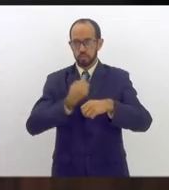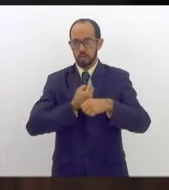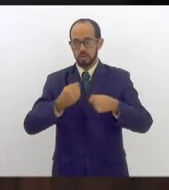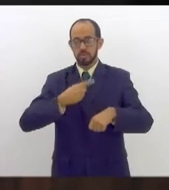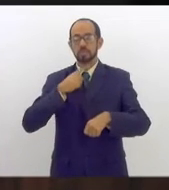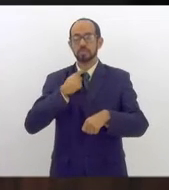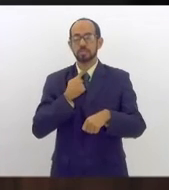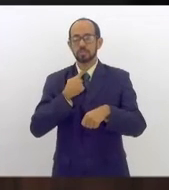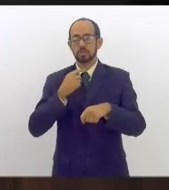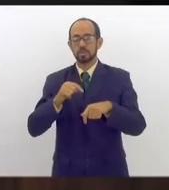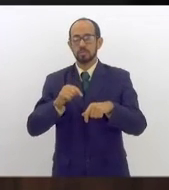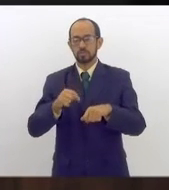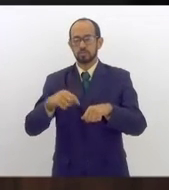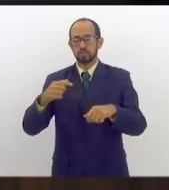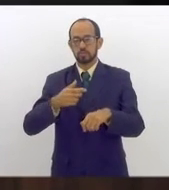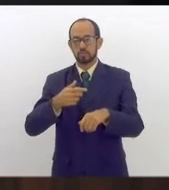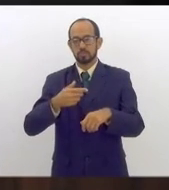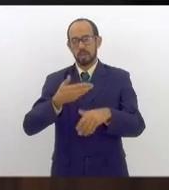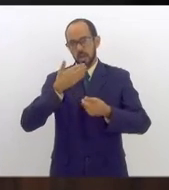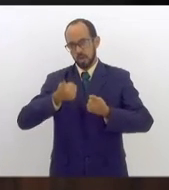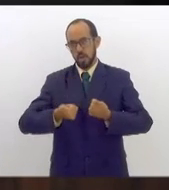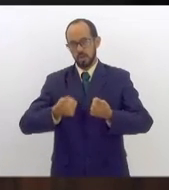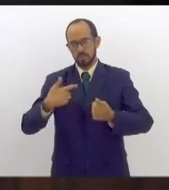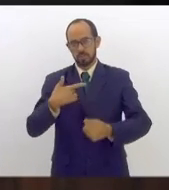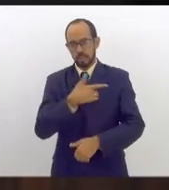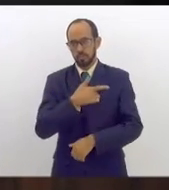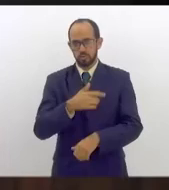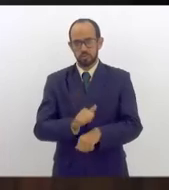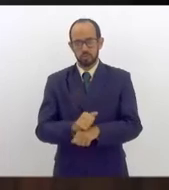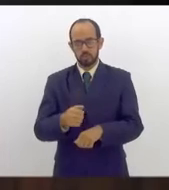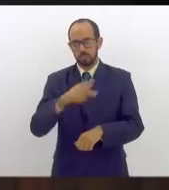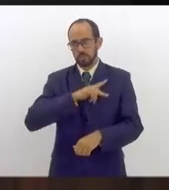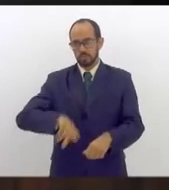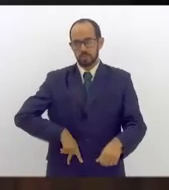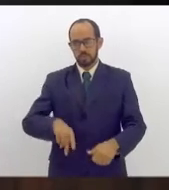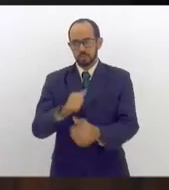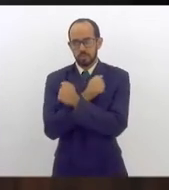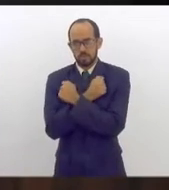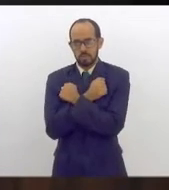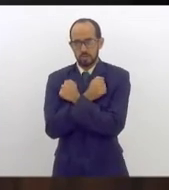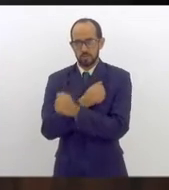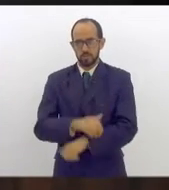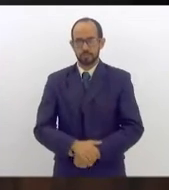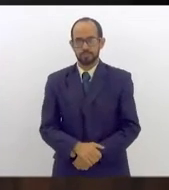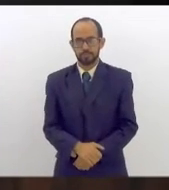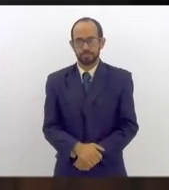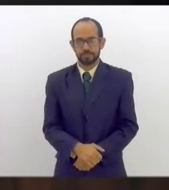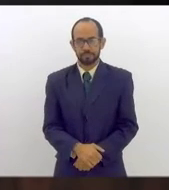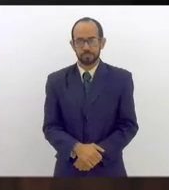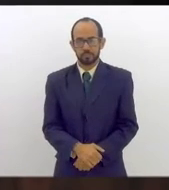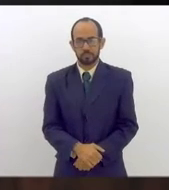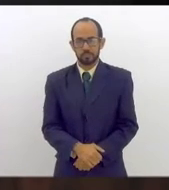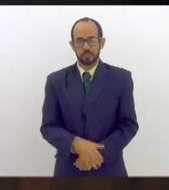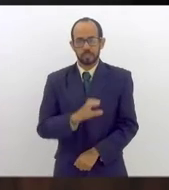e rápida recuperação de Vossa Excelência. E o presidente manda um abraço. Pela Comissão de Constituição